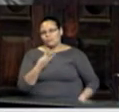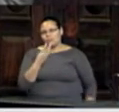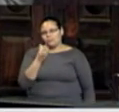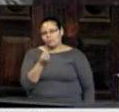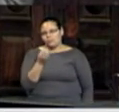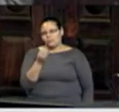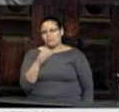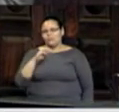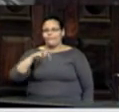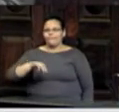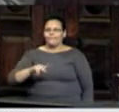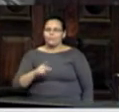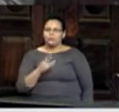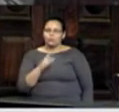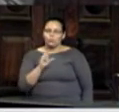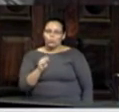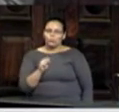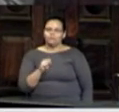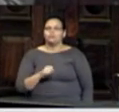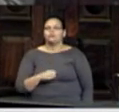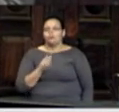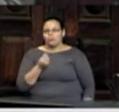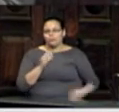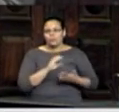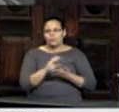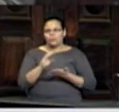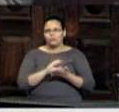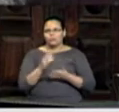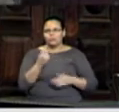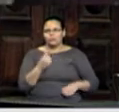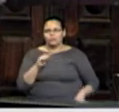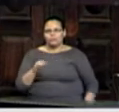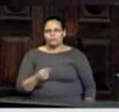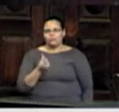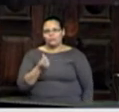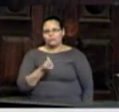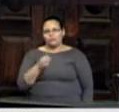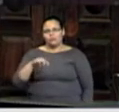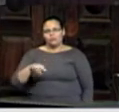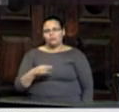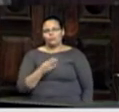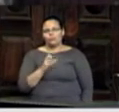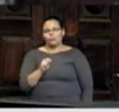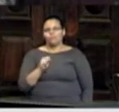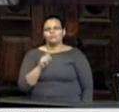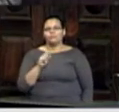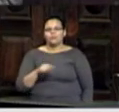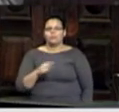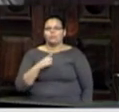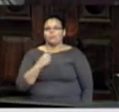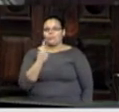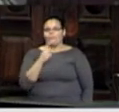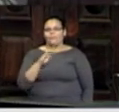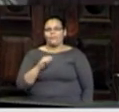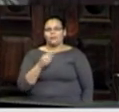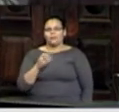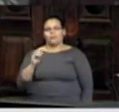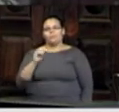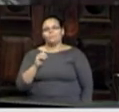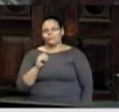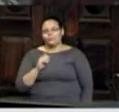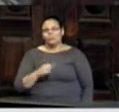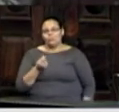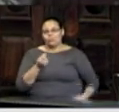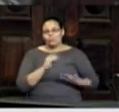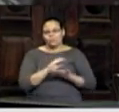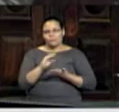presidente? Um orçamento de 1,6 bilhão. Com folha de pagamento, tem 1 bilhão. Um